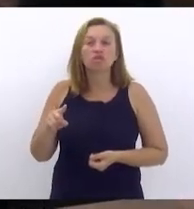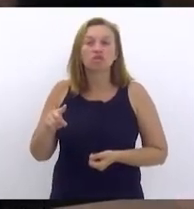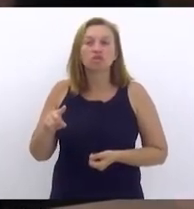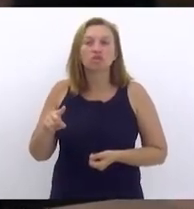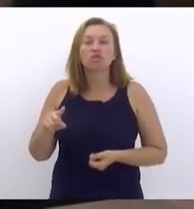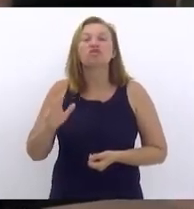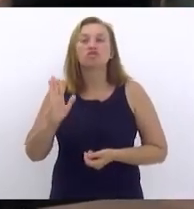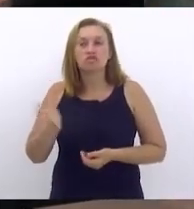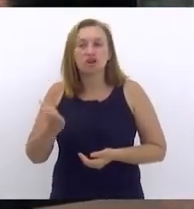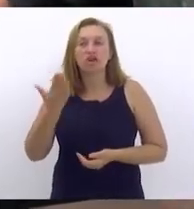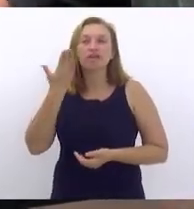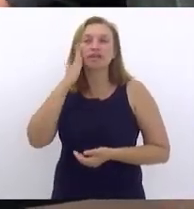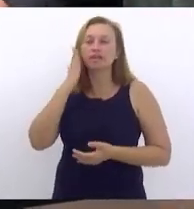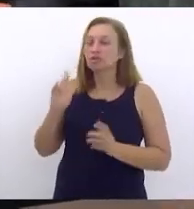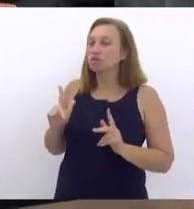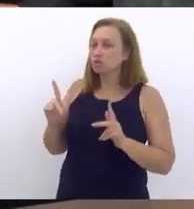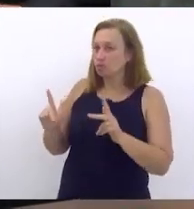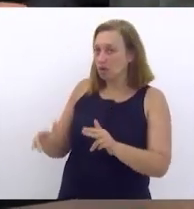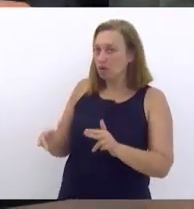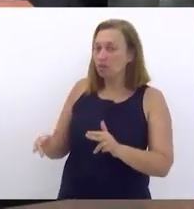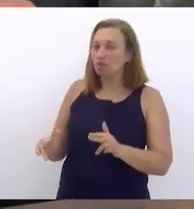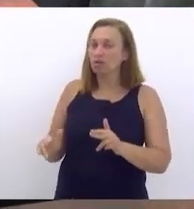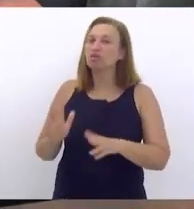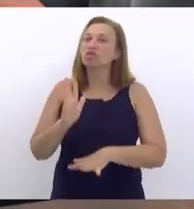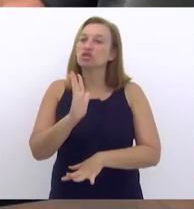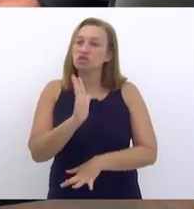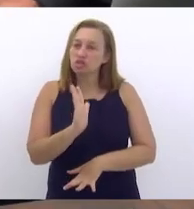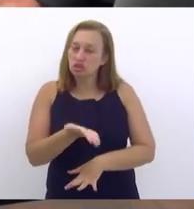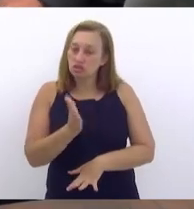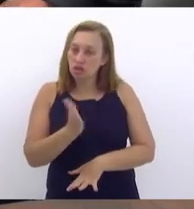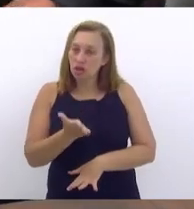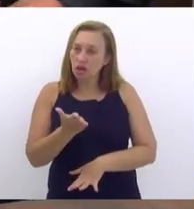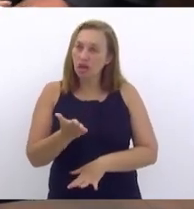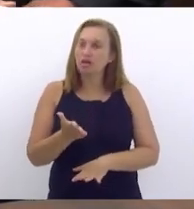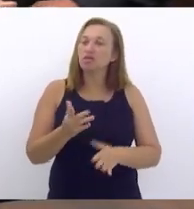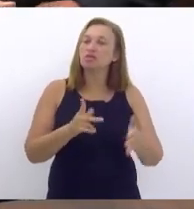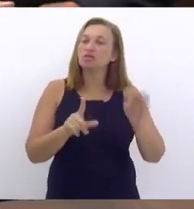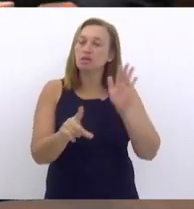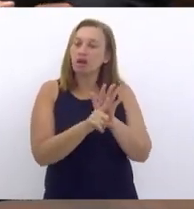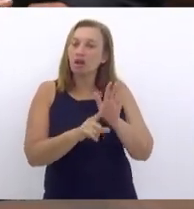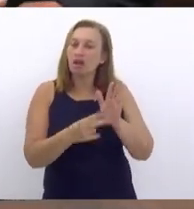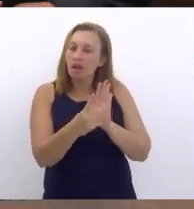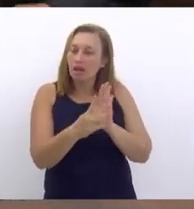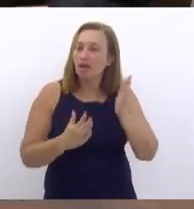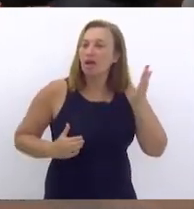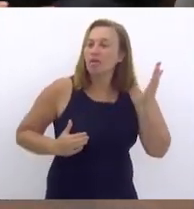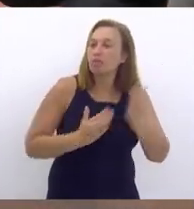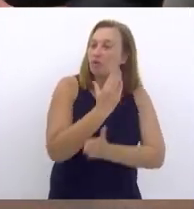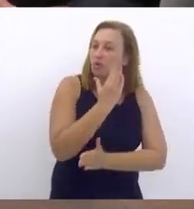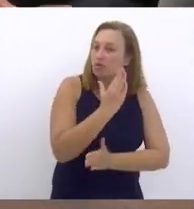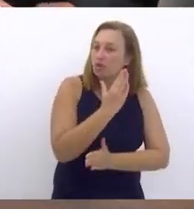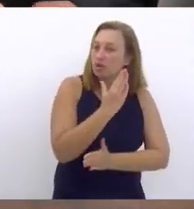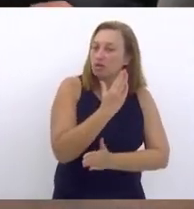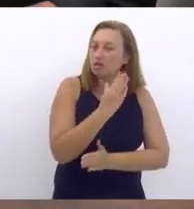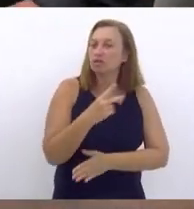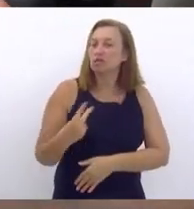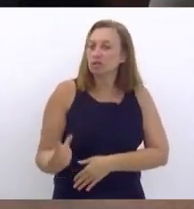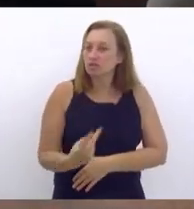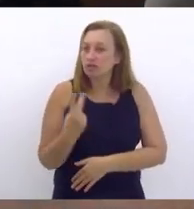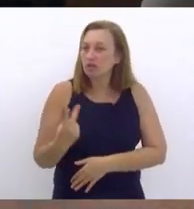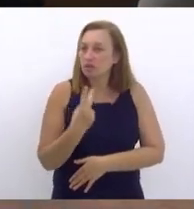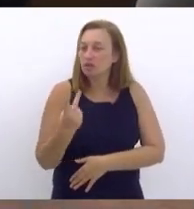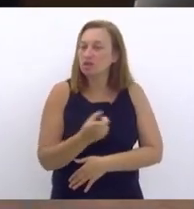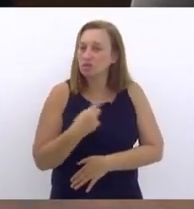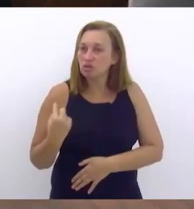esse entendimento e, de alguma forma, já teve a sua lei aprovada, que contempla o que nós